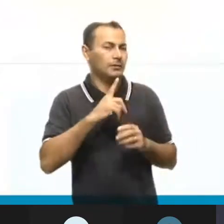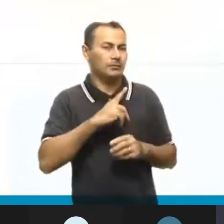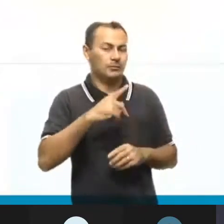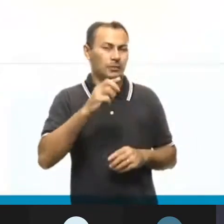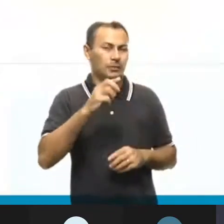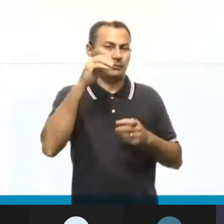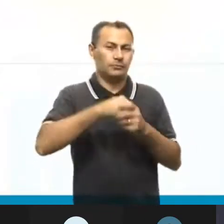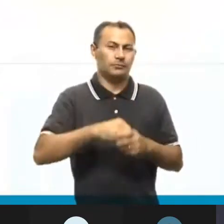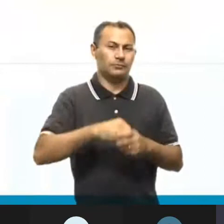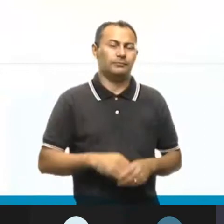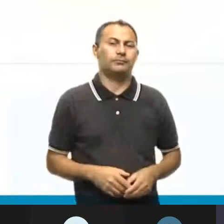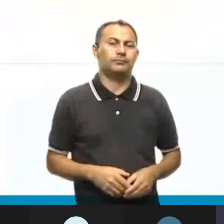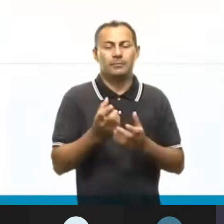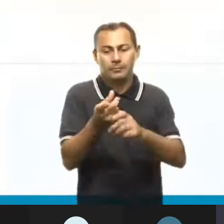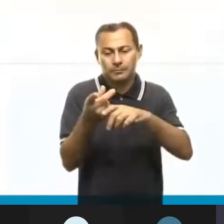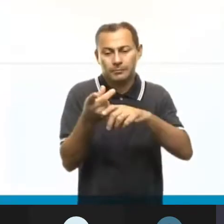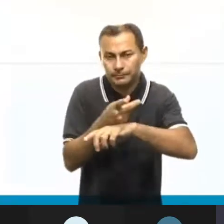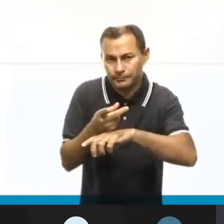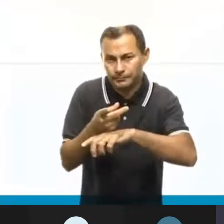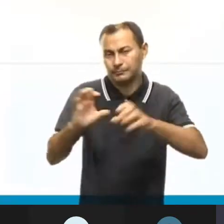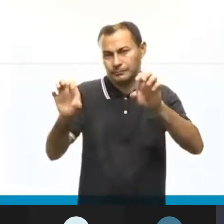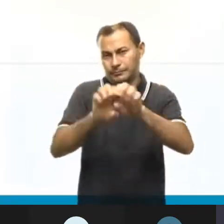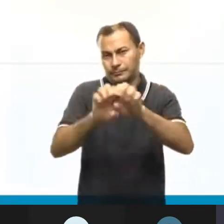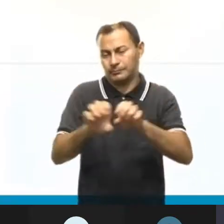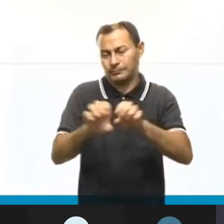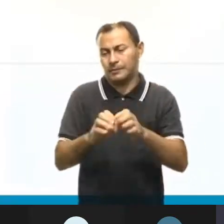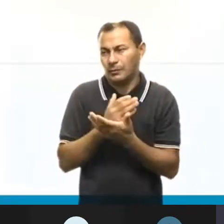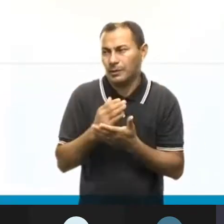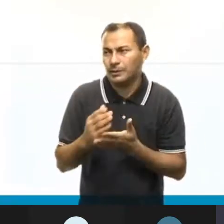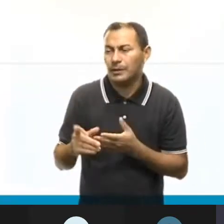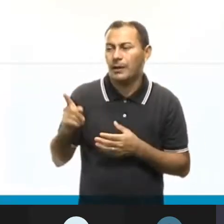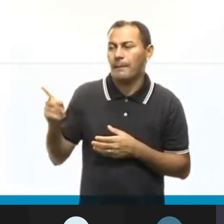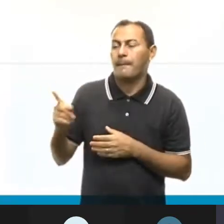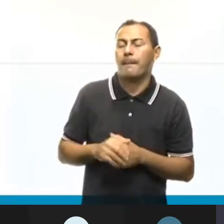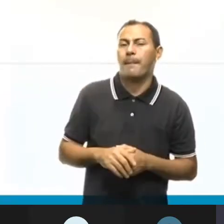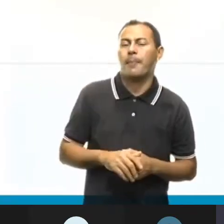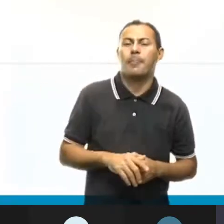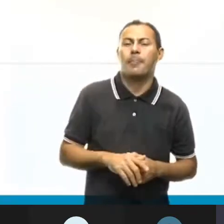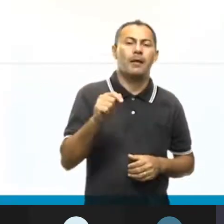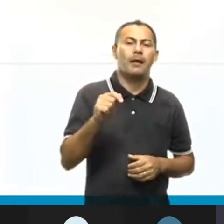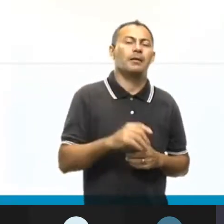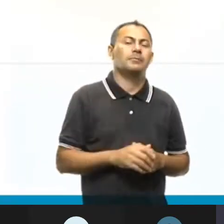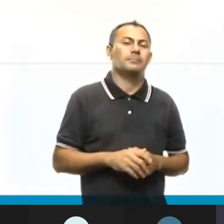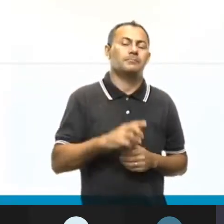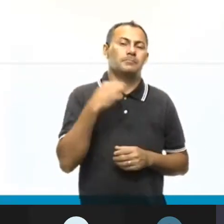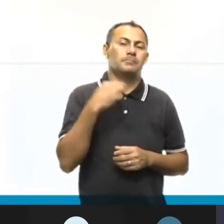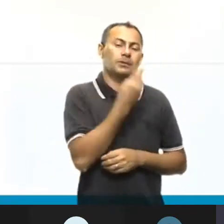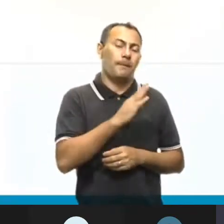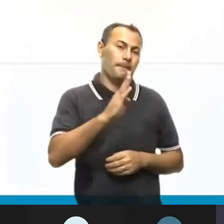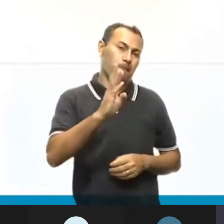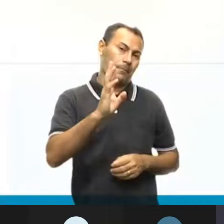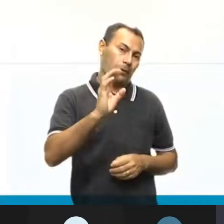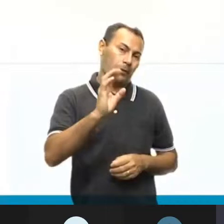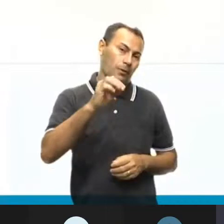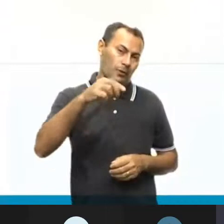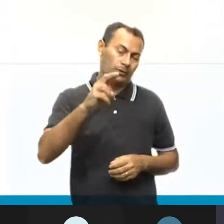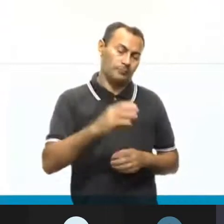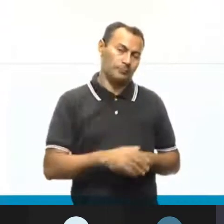tem o pulmão inteiro, nós vamos buscar essas estruturas e nós vamos começar por essa aqui, ó, que é, né, o nosso